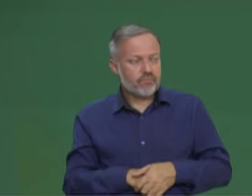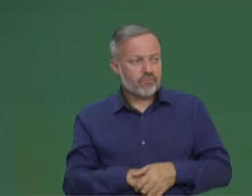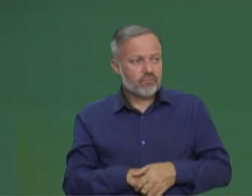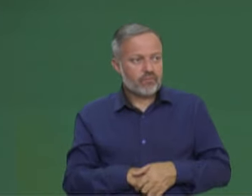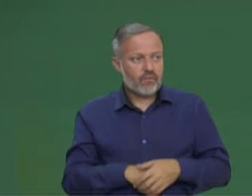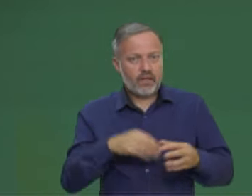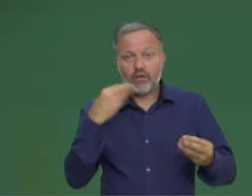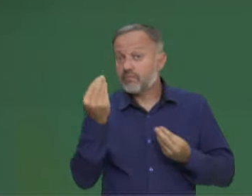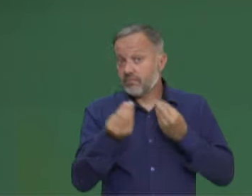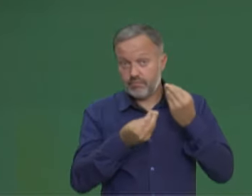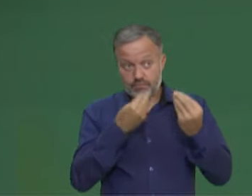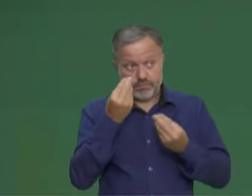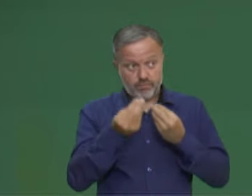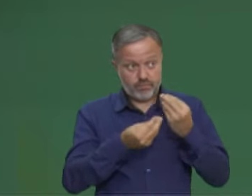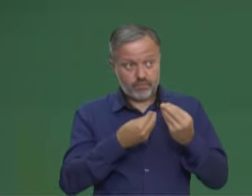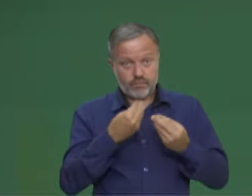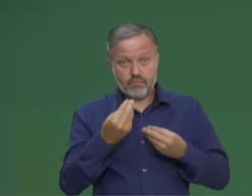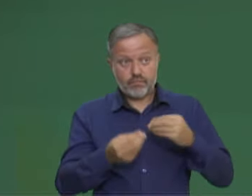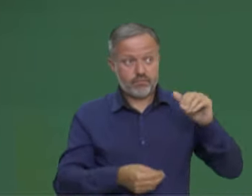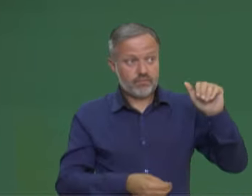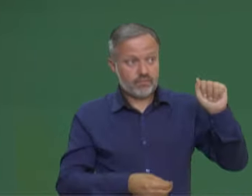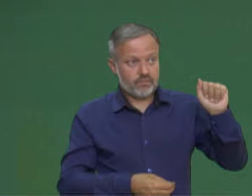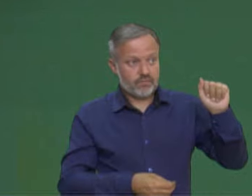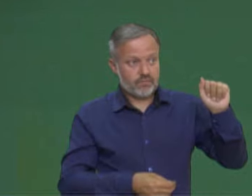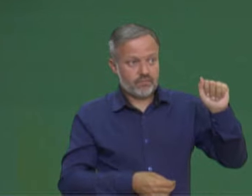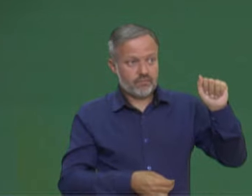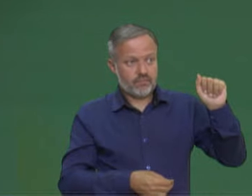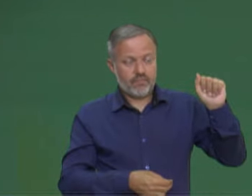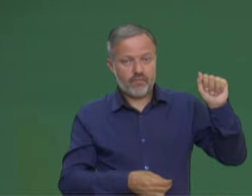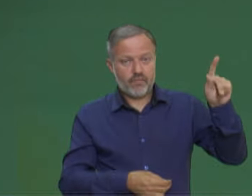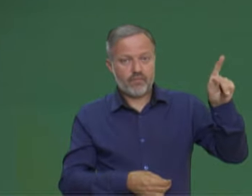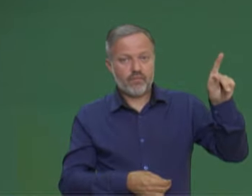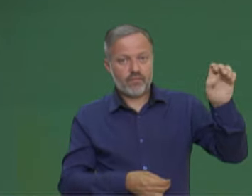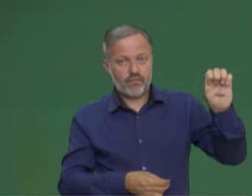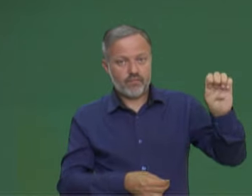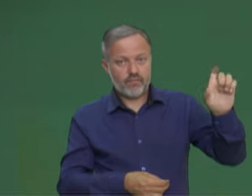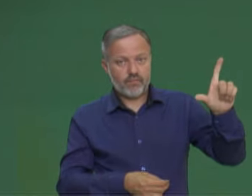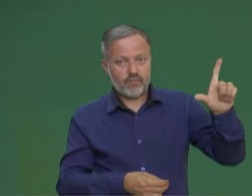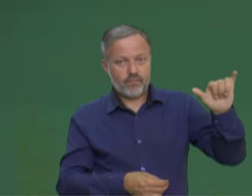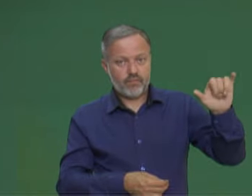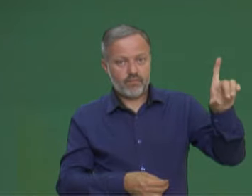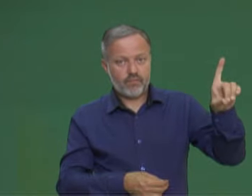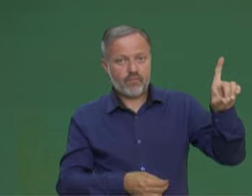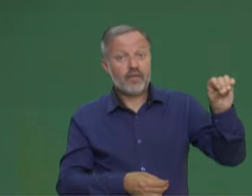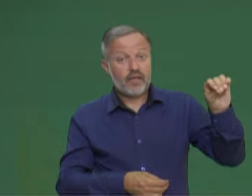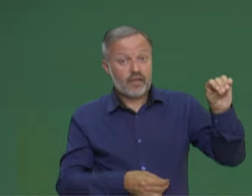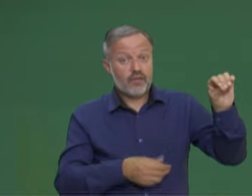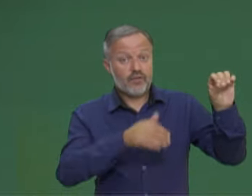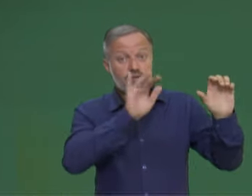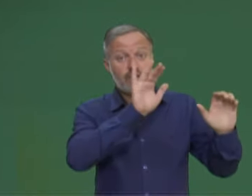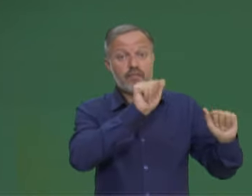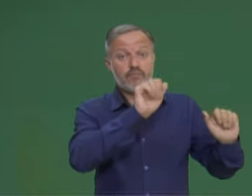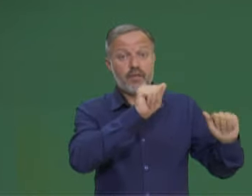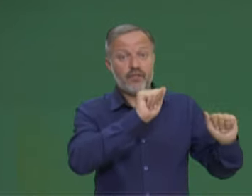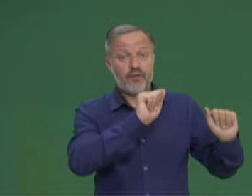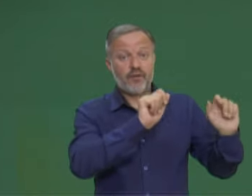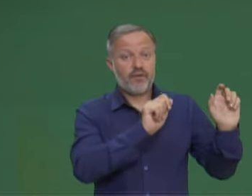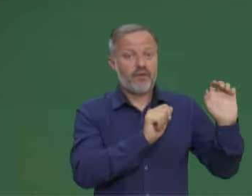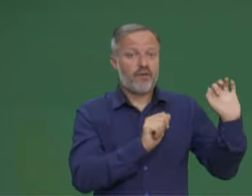apelido mesmo? De Eduarda, Duda, apodo. Cuidado com isso. Então, eu pego lá, senhor Pérez,